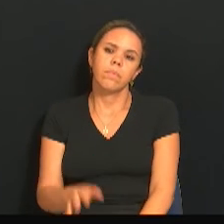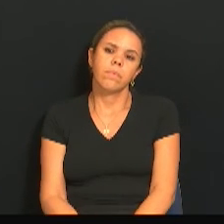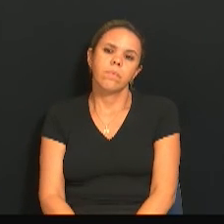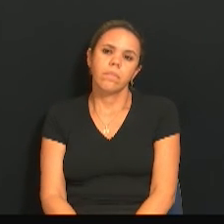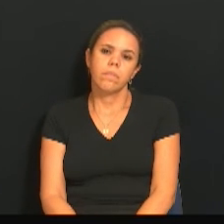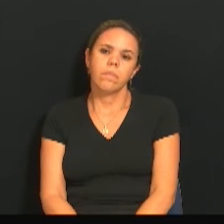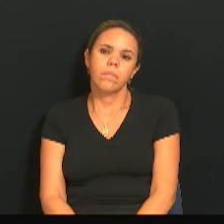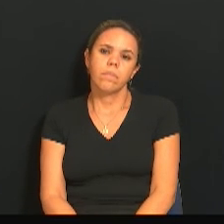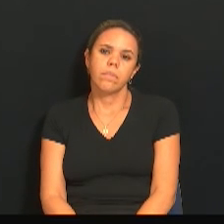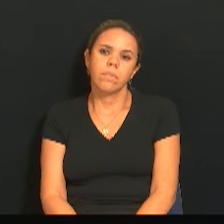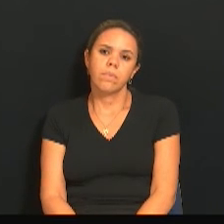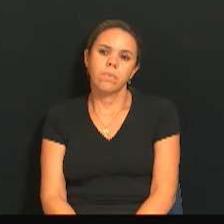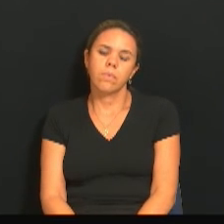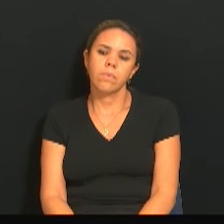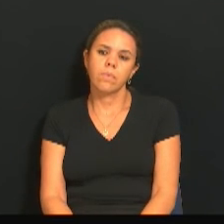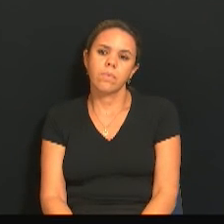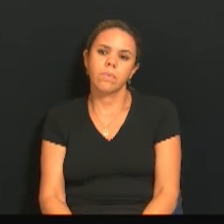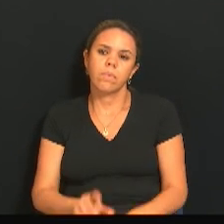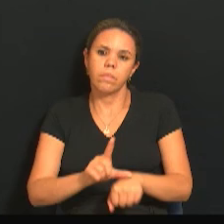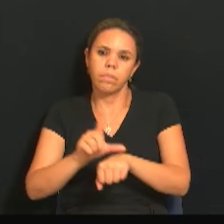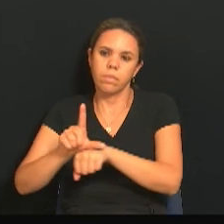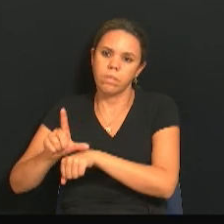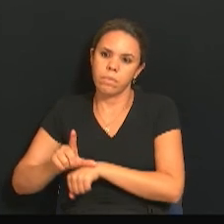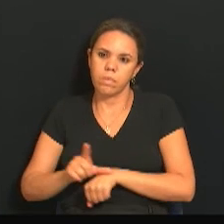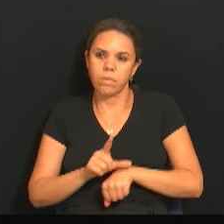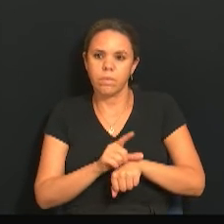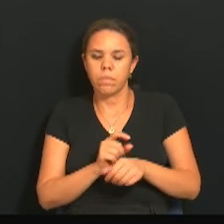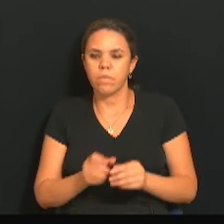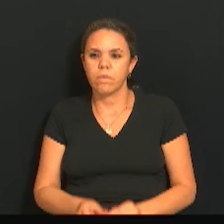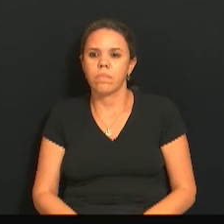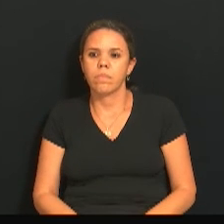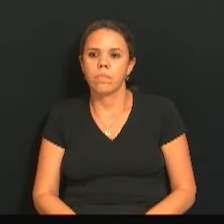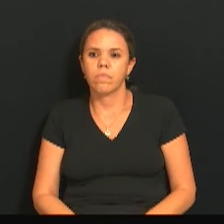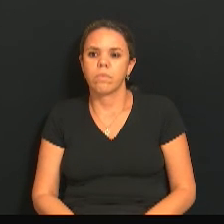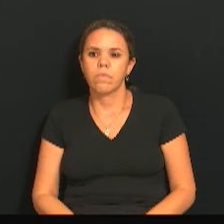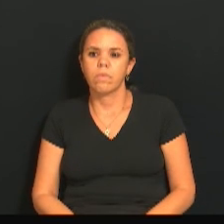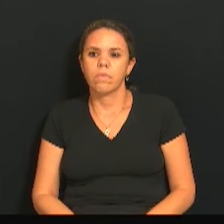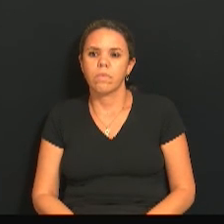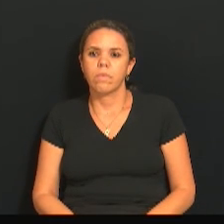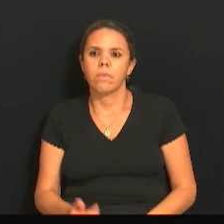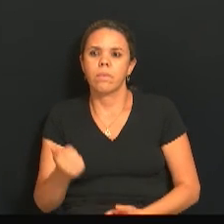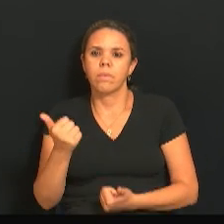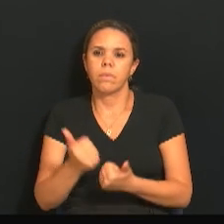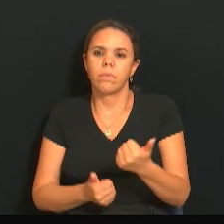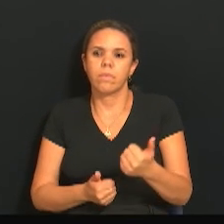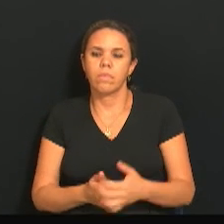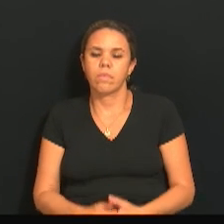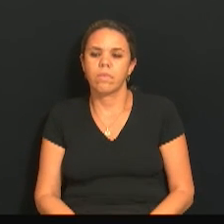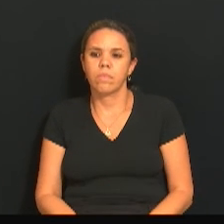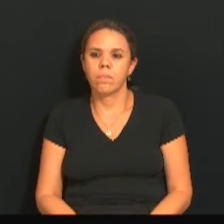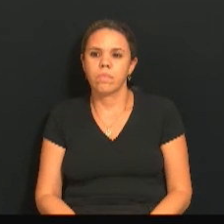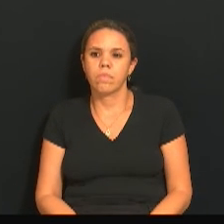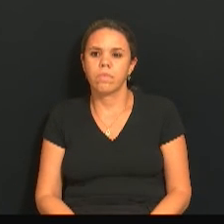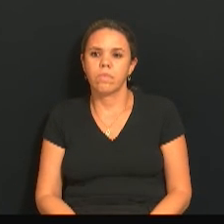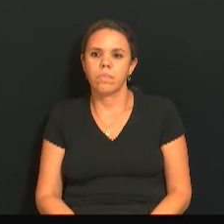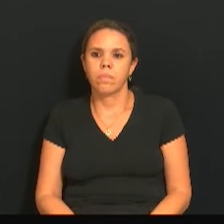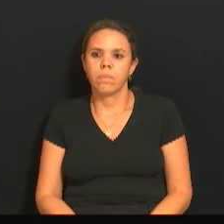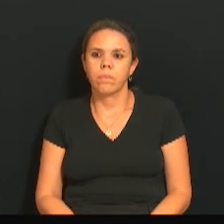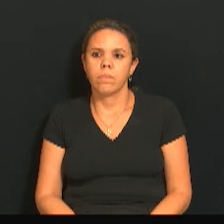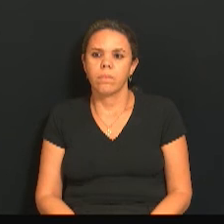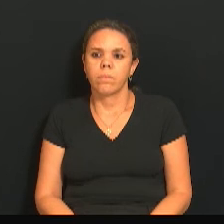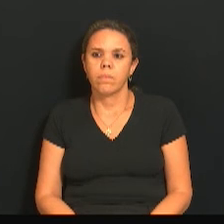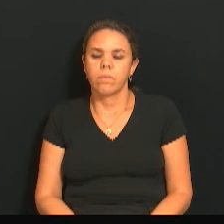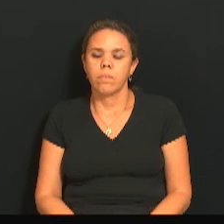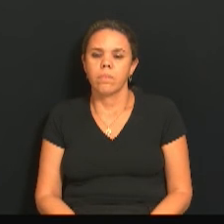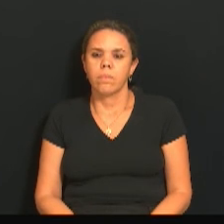Associação Comercial vem lutando através de suas diretorias ao longo de tantos anos para que a gente